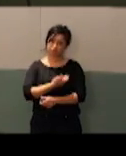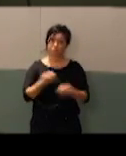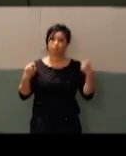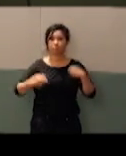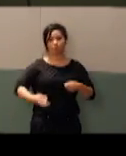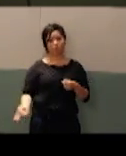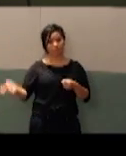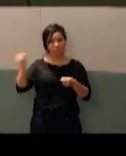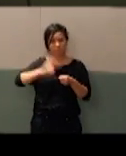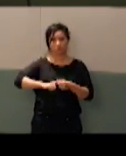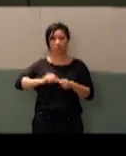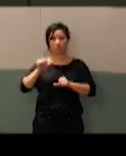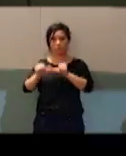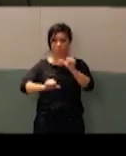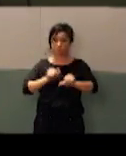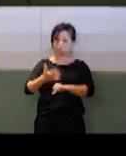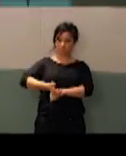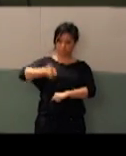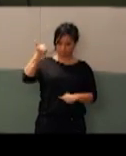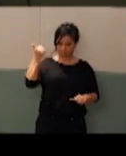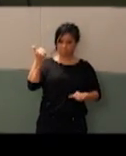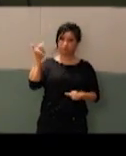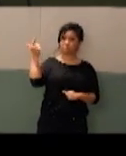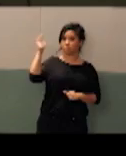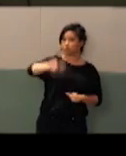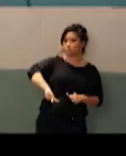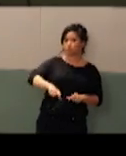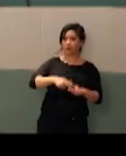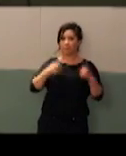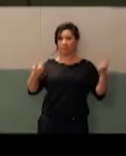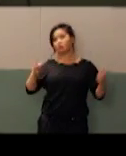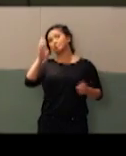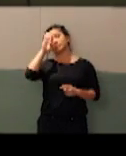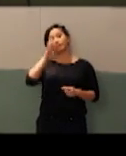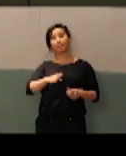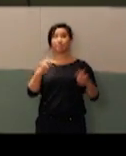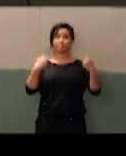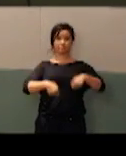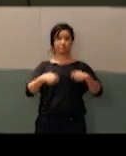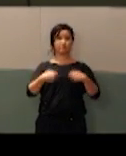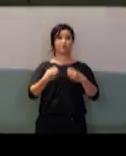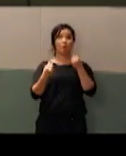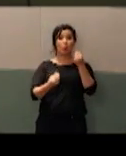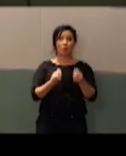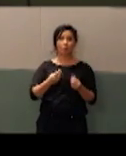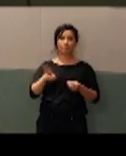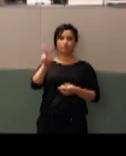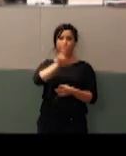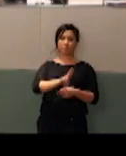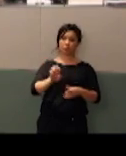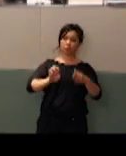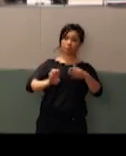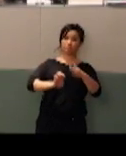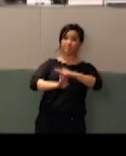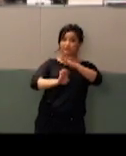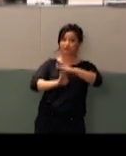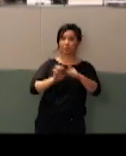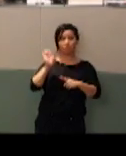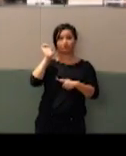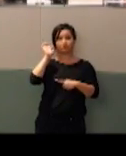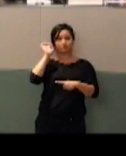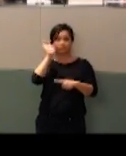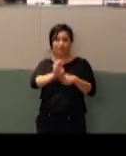essa retomada, mas principalmente usando a estrutura do Estado para incentivar, reduzir a